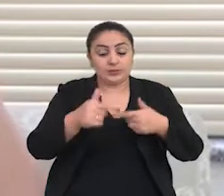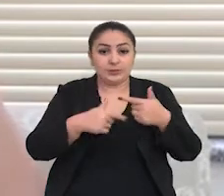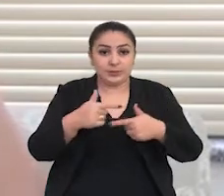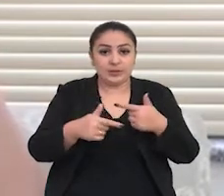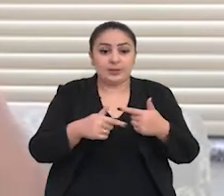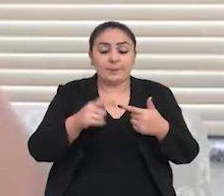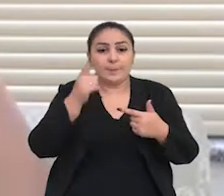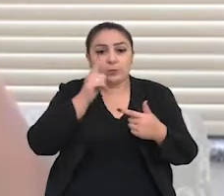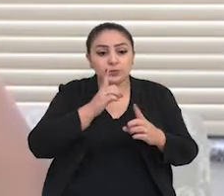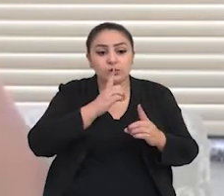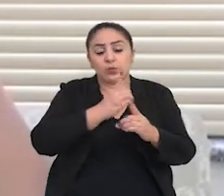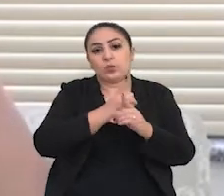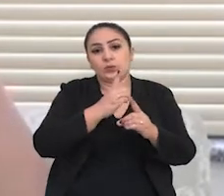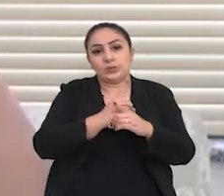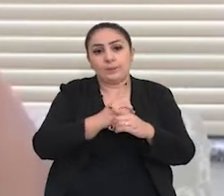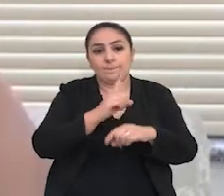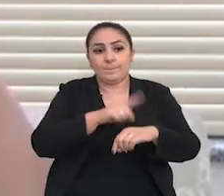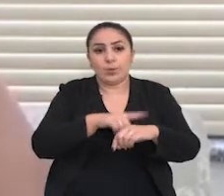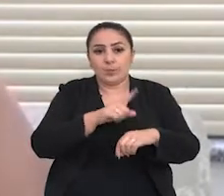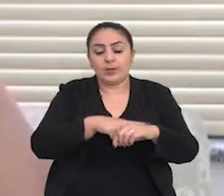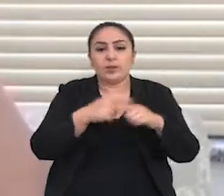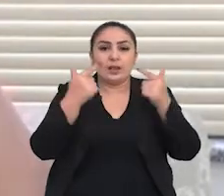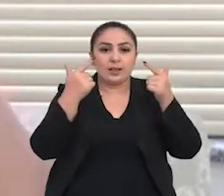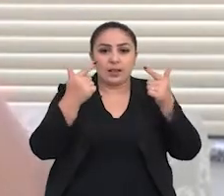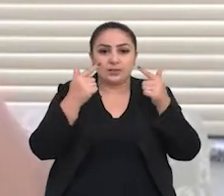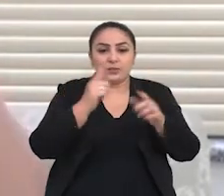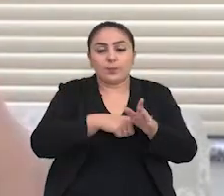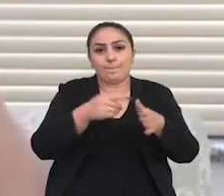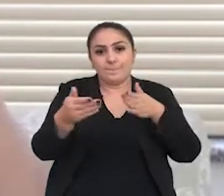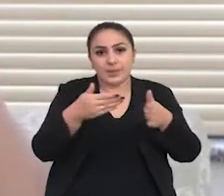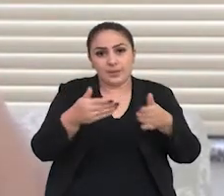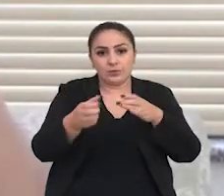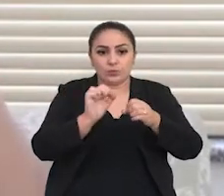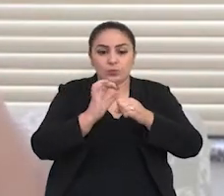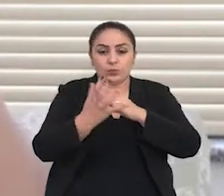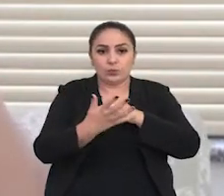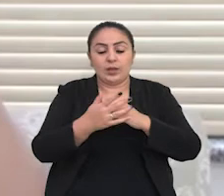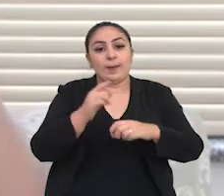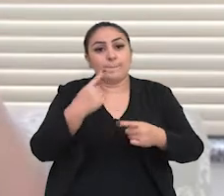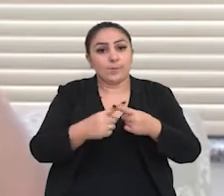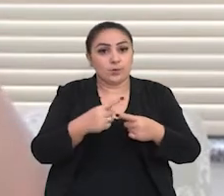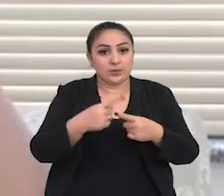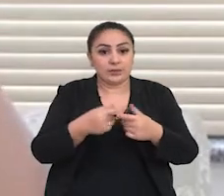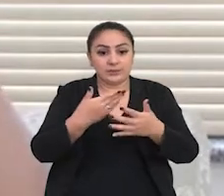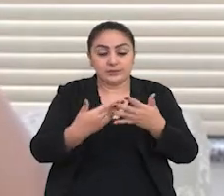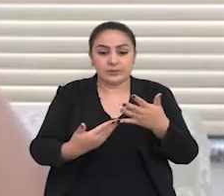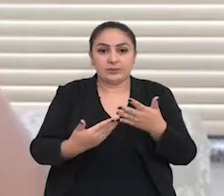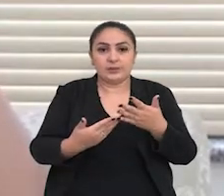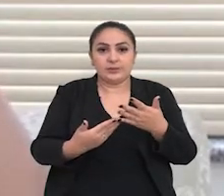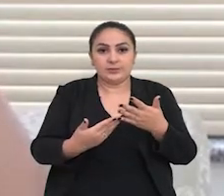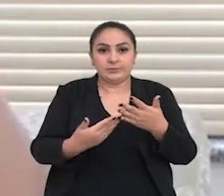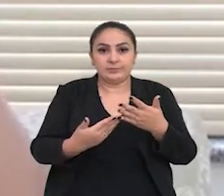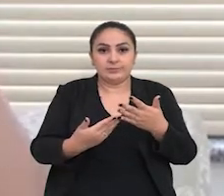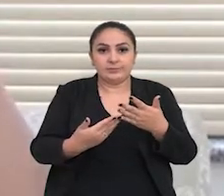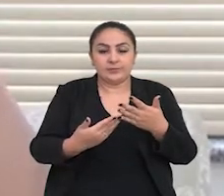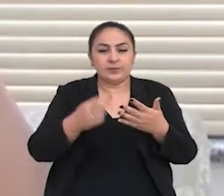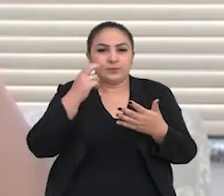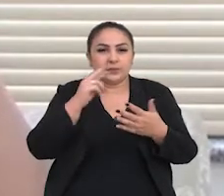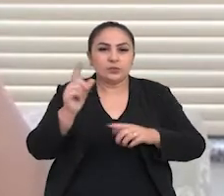para lidar, para encontrar momentos de lazer durante a pandemia, é justamente,